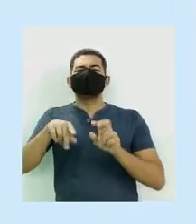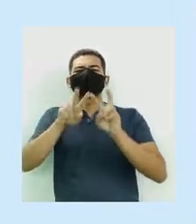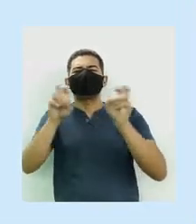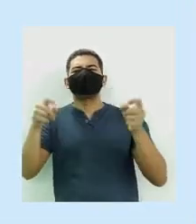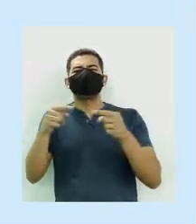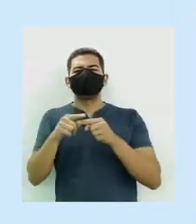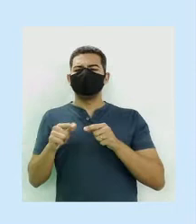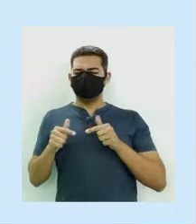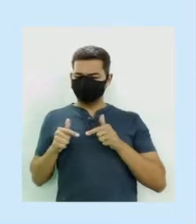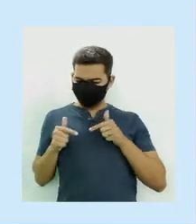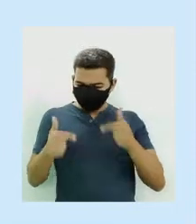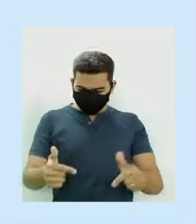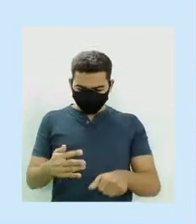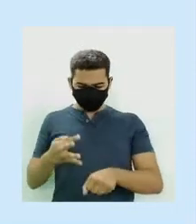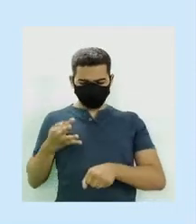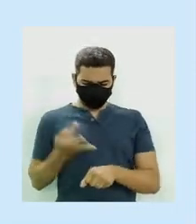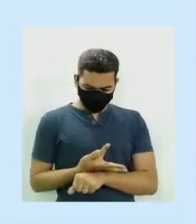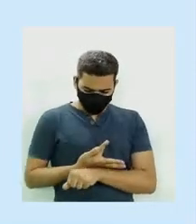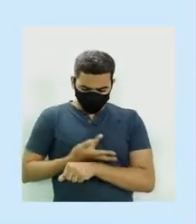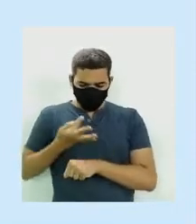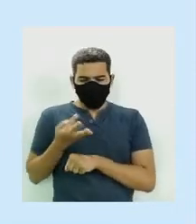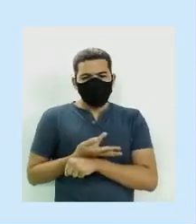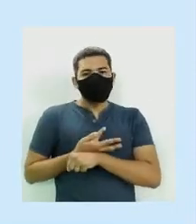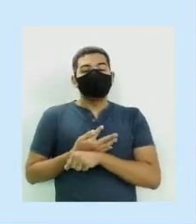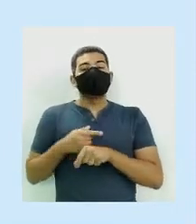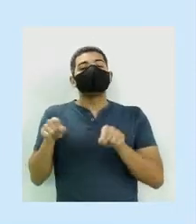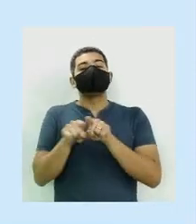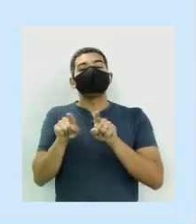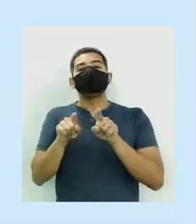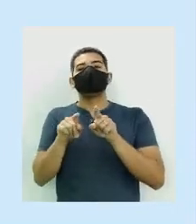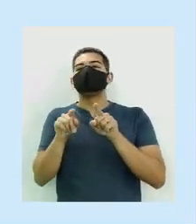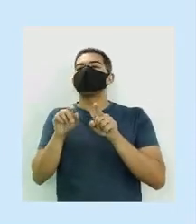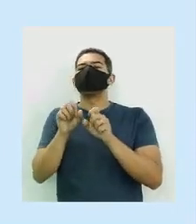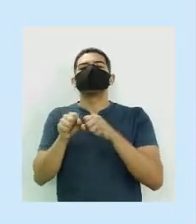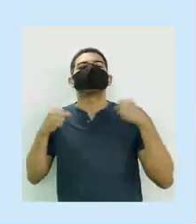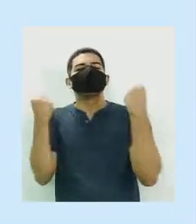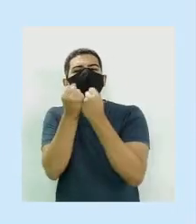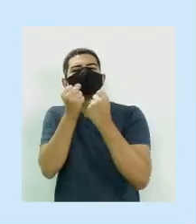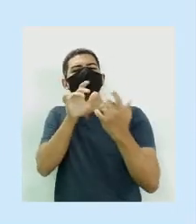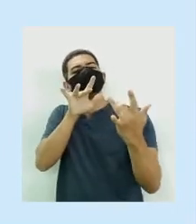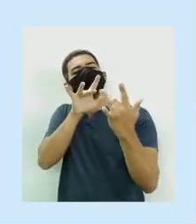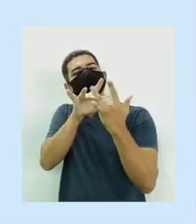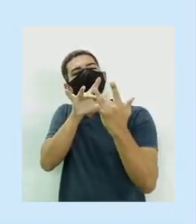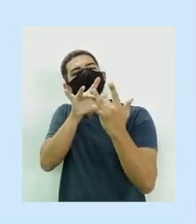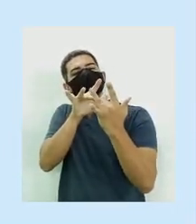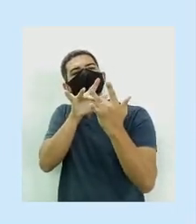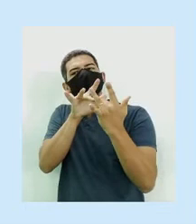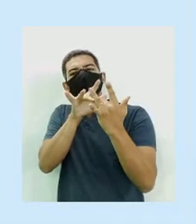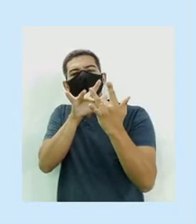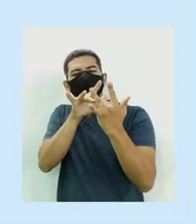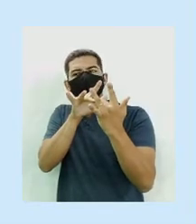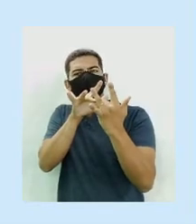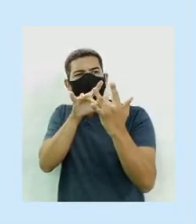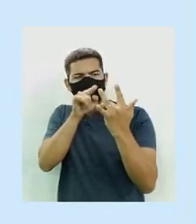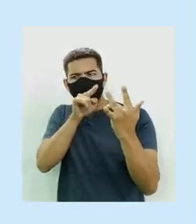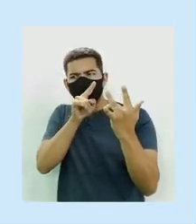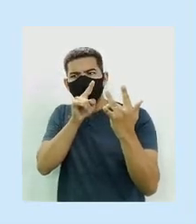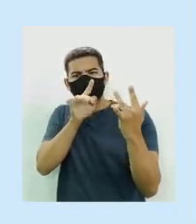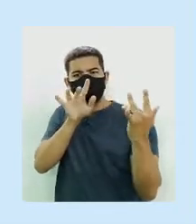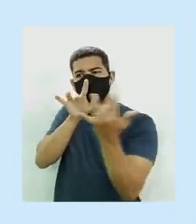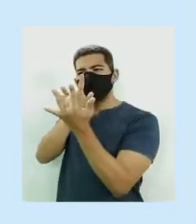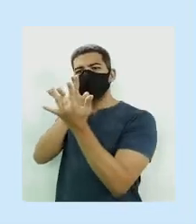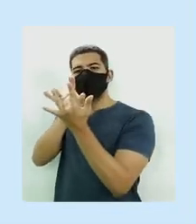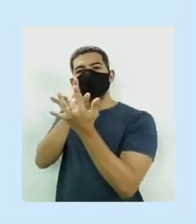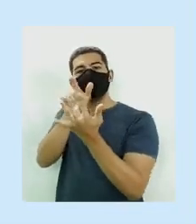de identificação social, levar vocês realmente a entender qual é o seu lugar no mundo, qual é a